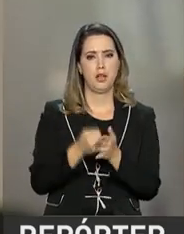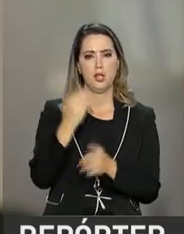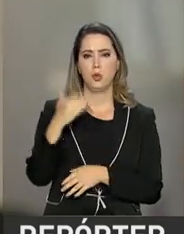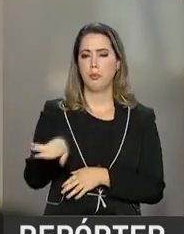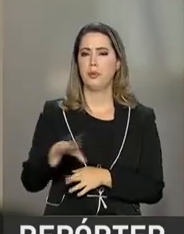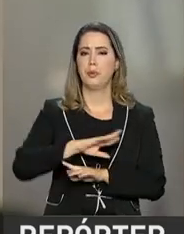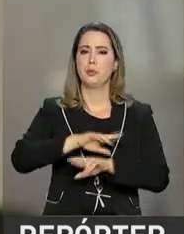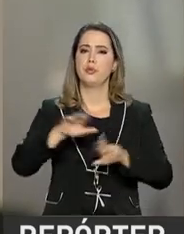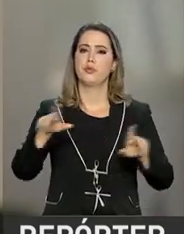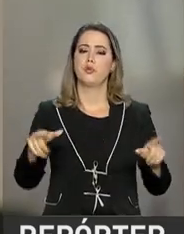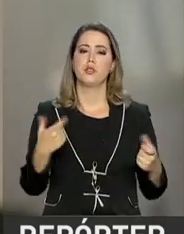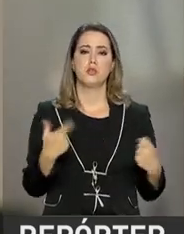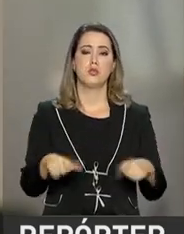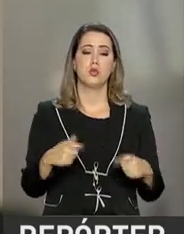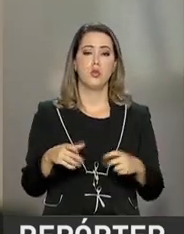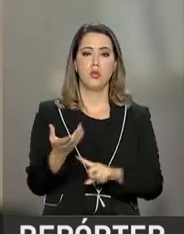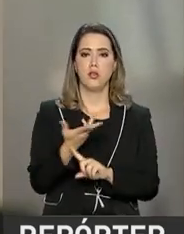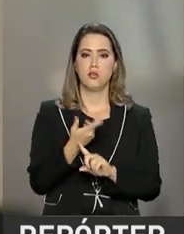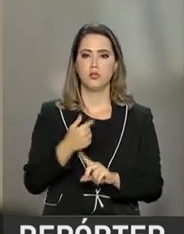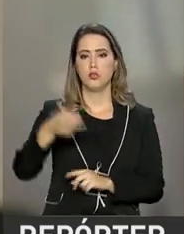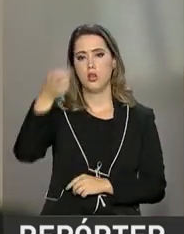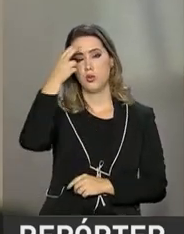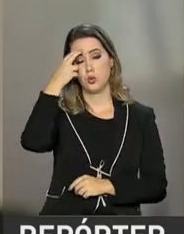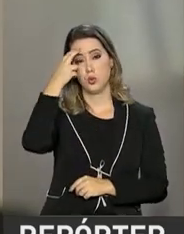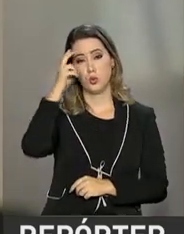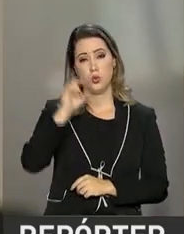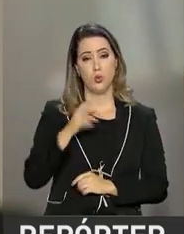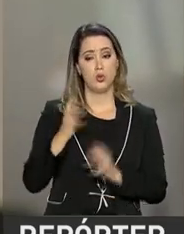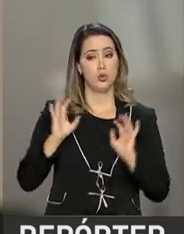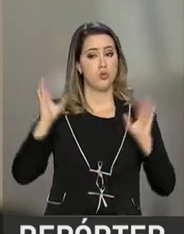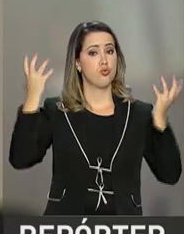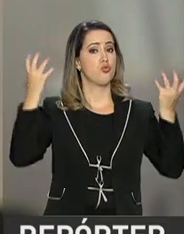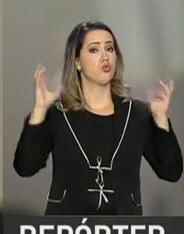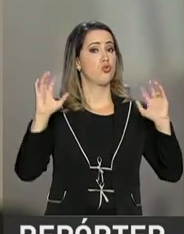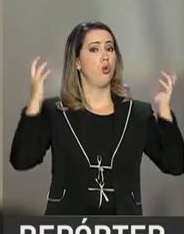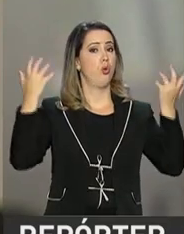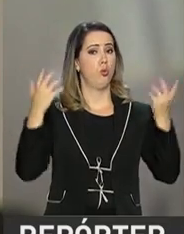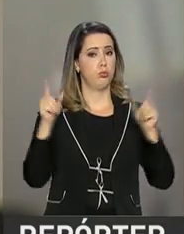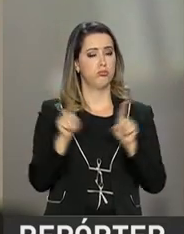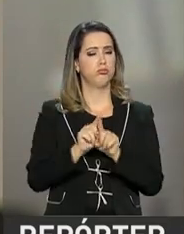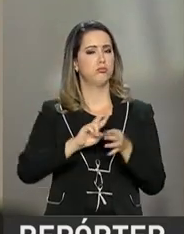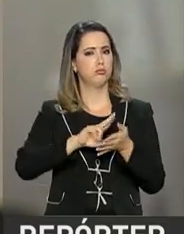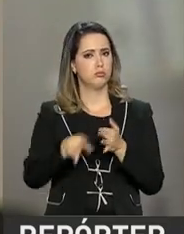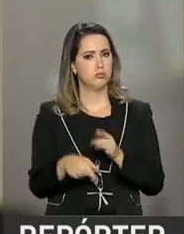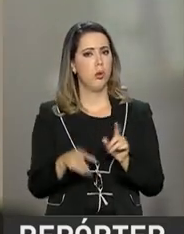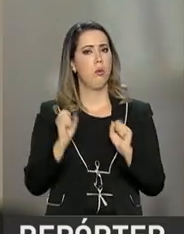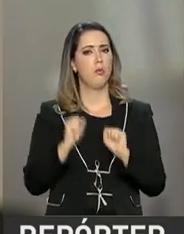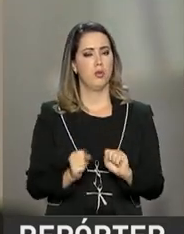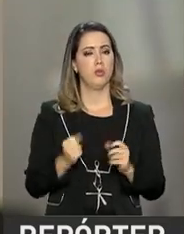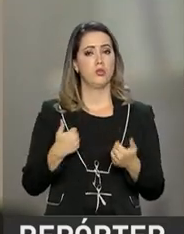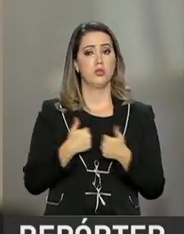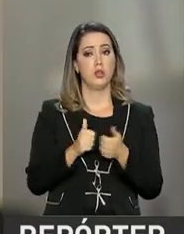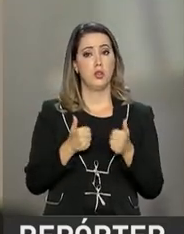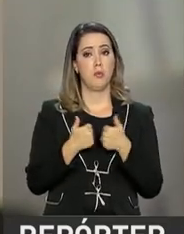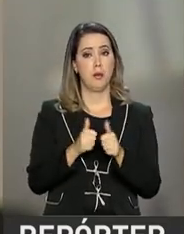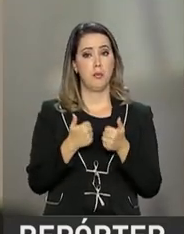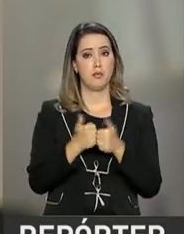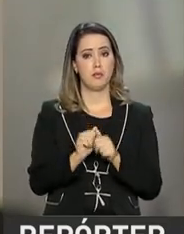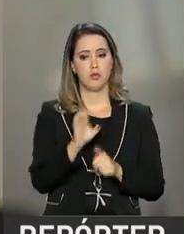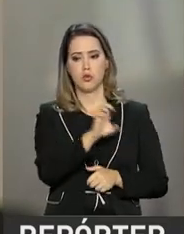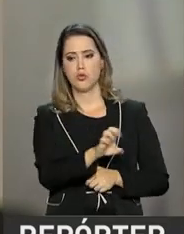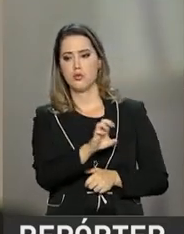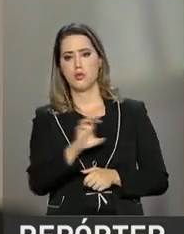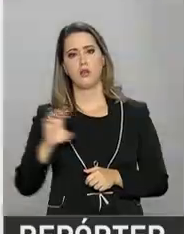cinema no teatro no parque de diversão qualquer show artístico esportivo cultural e garante também passagens interestaduais